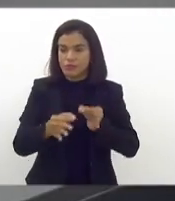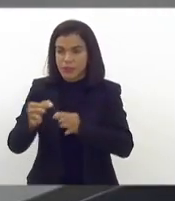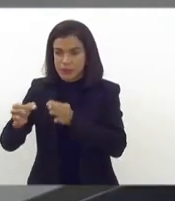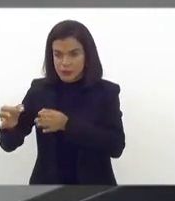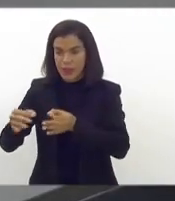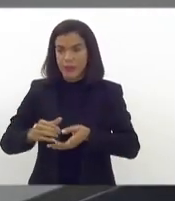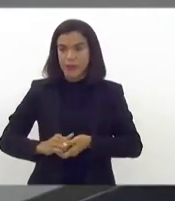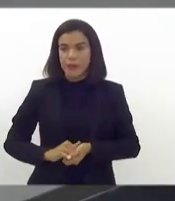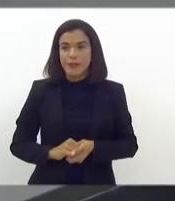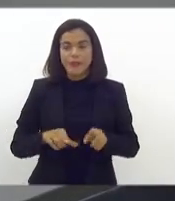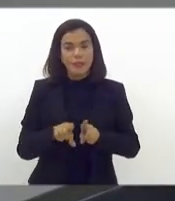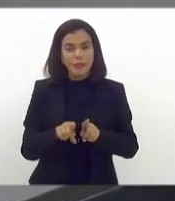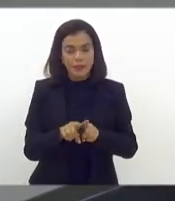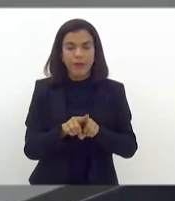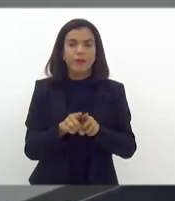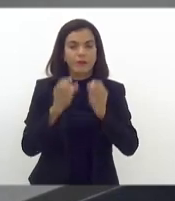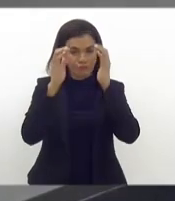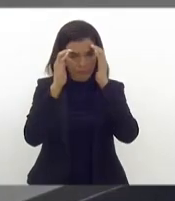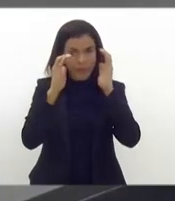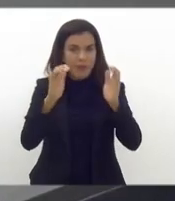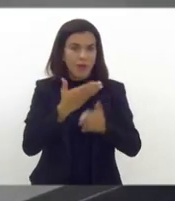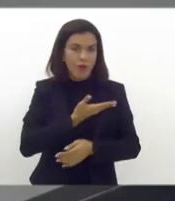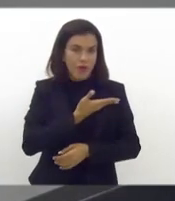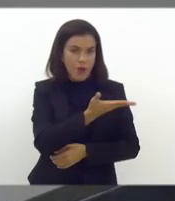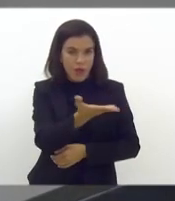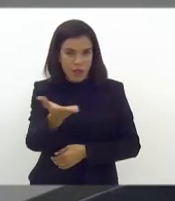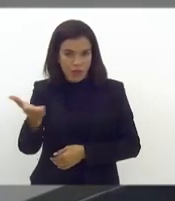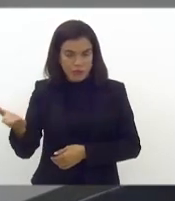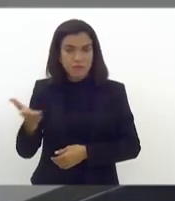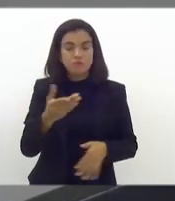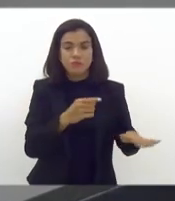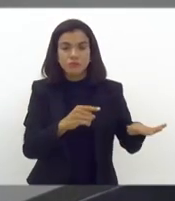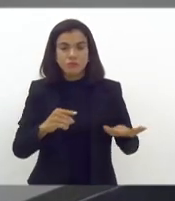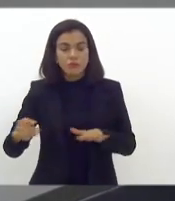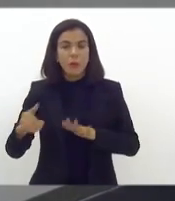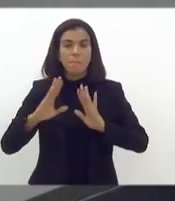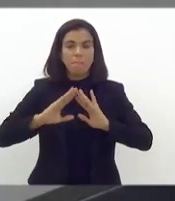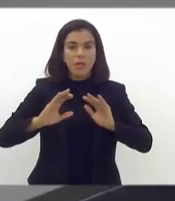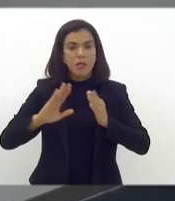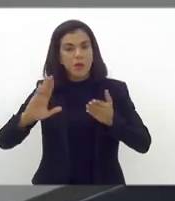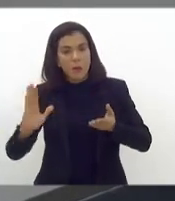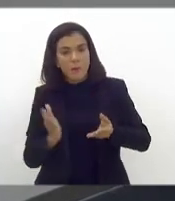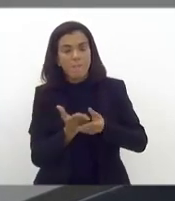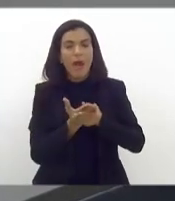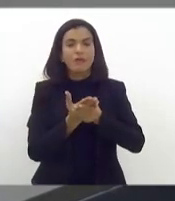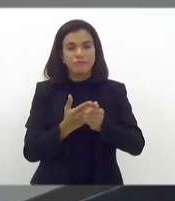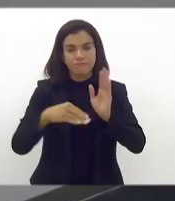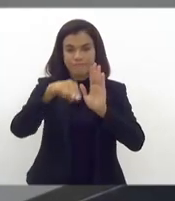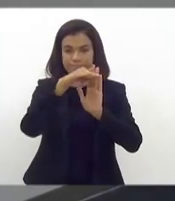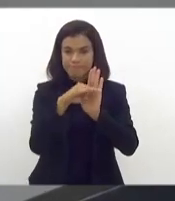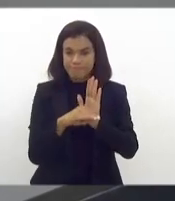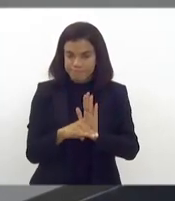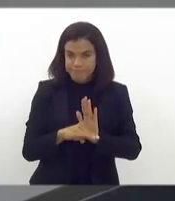semanalmente e também em respeito aí aos colegas que ao longo da semana pediram a inclusão de pauta e a gente está respeitando